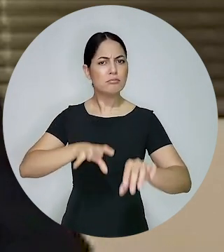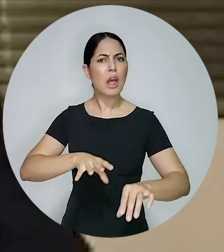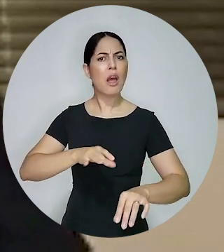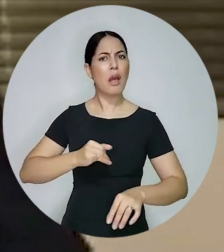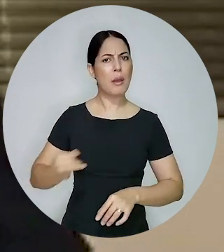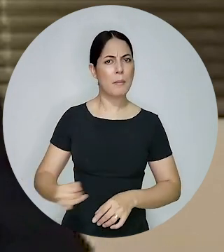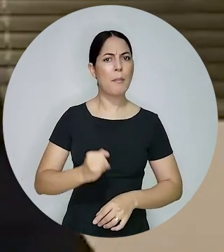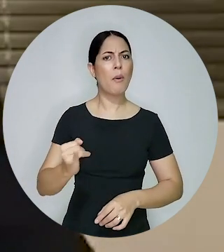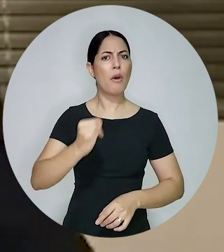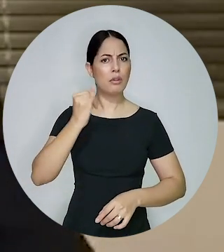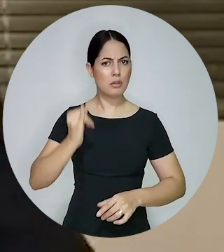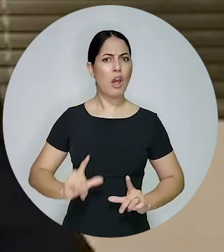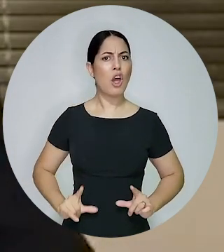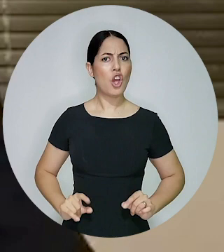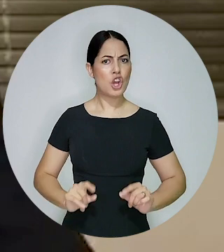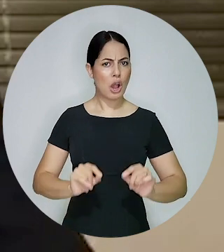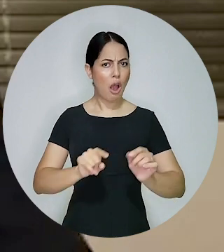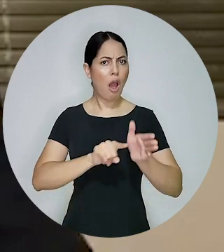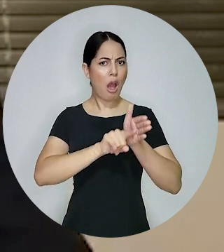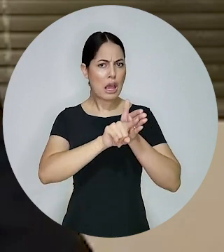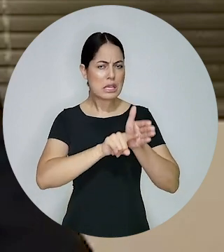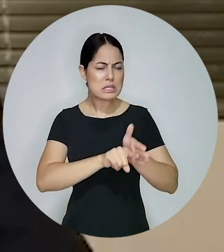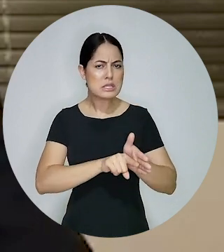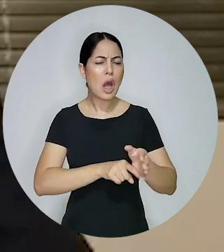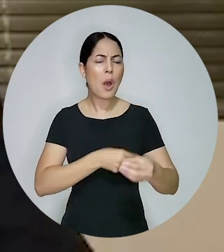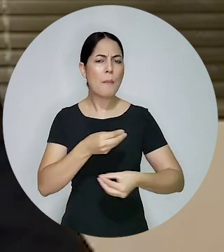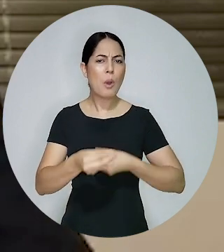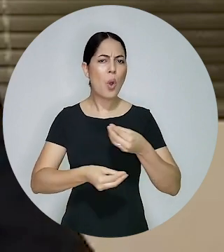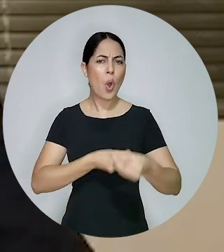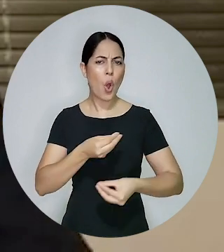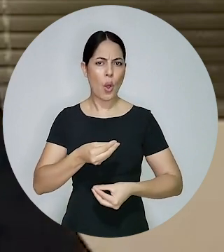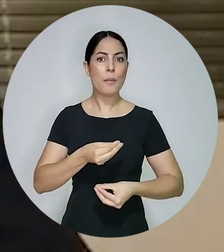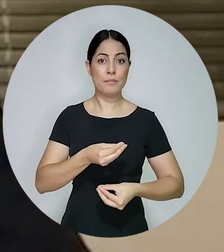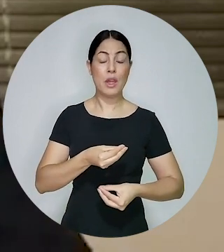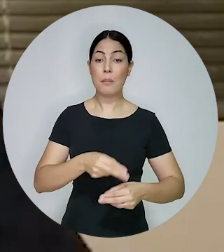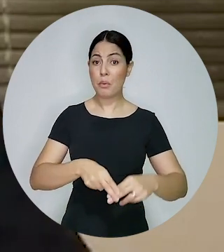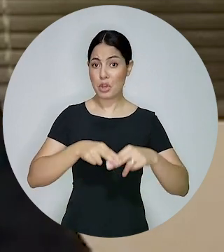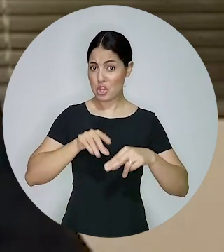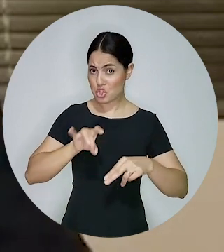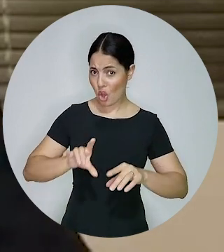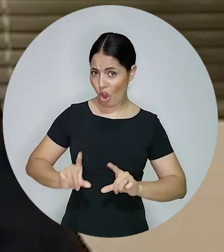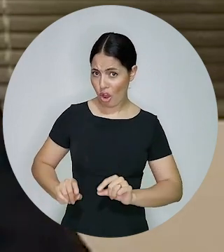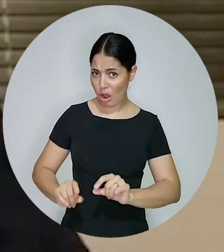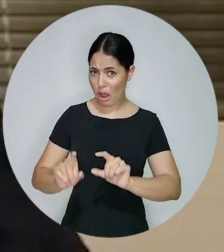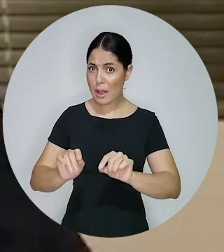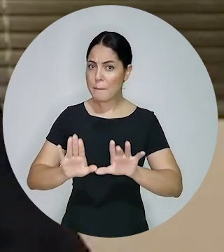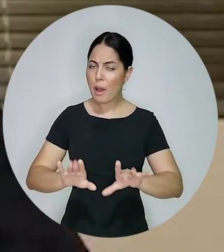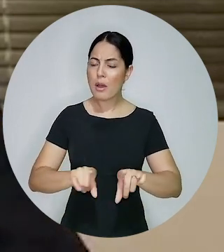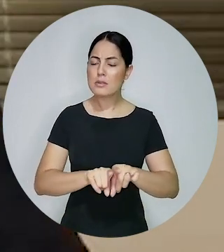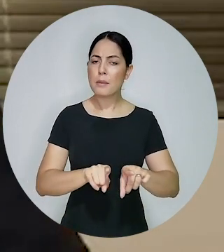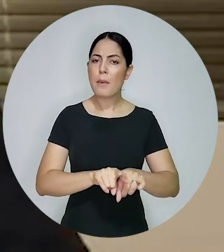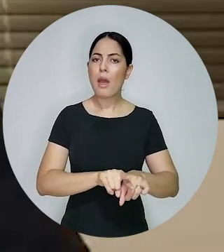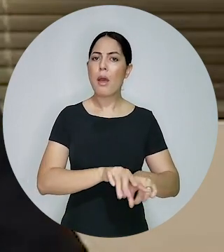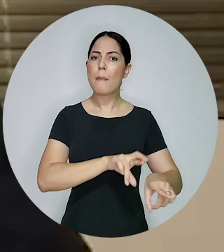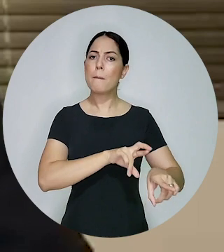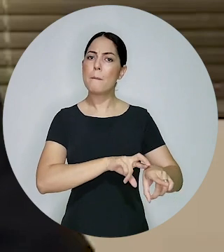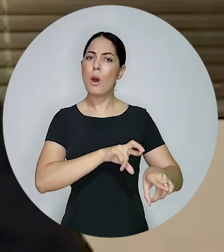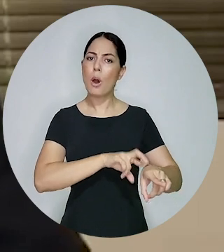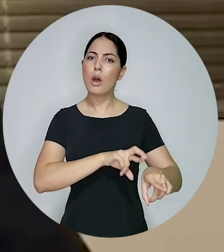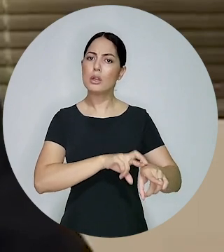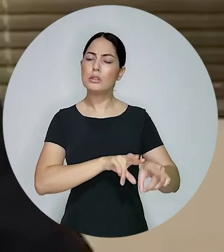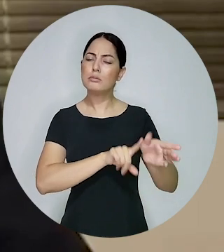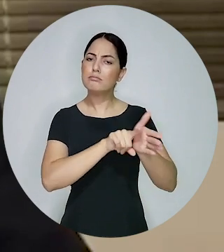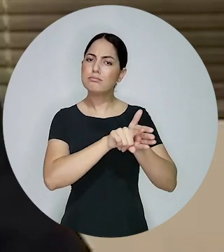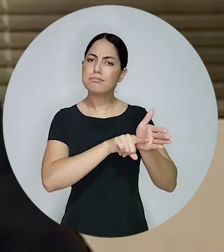de fazer os exames necessários para a saúde do homem, não só em virtude do câncer de próstata, que é uma das